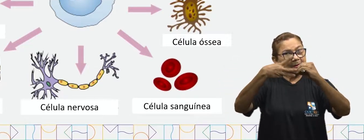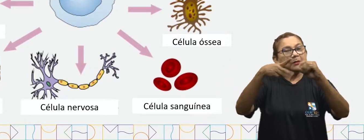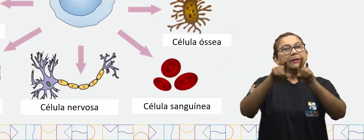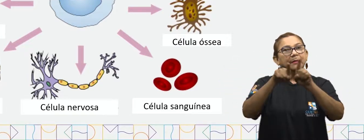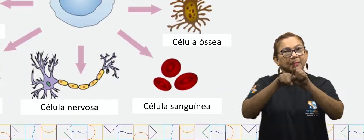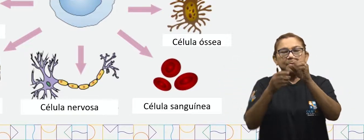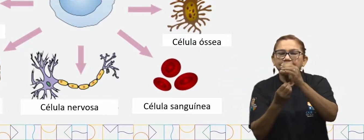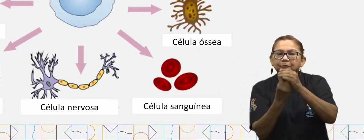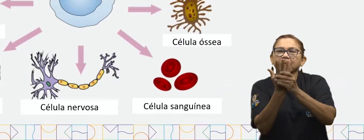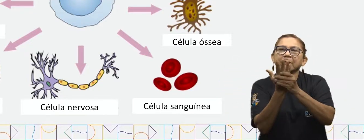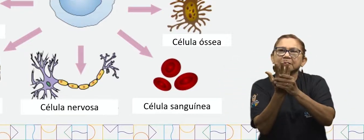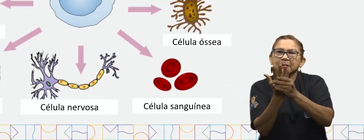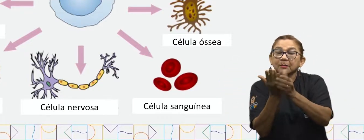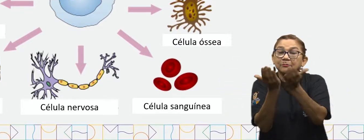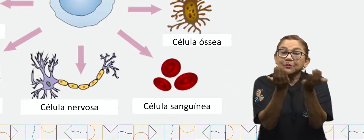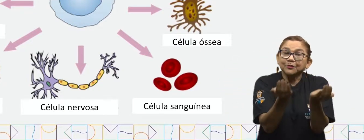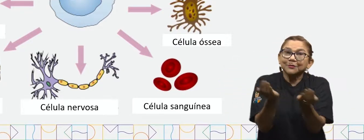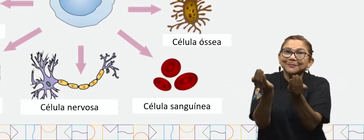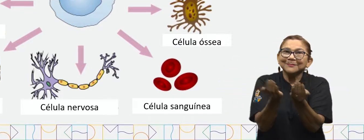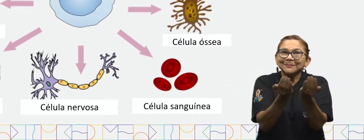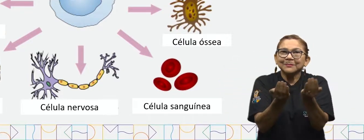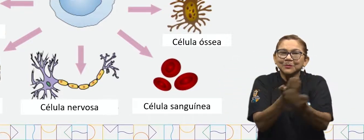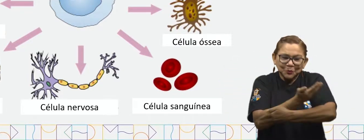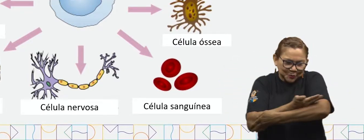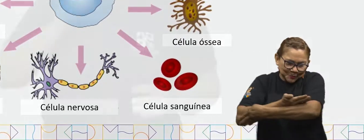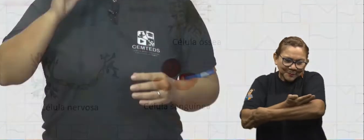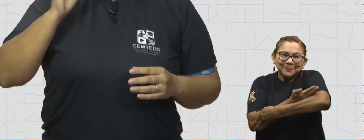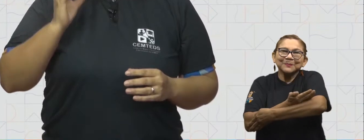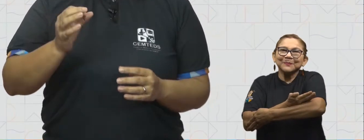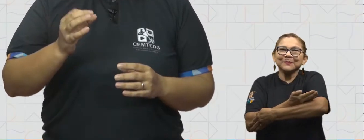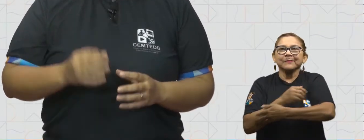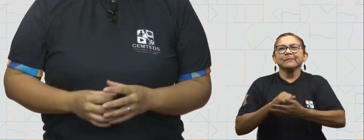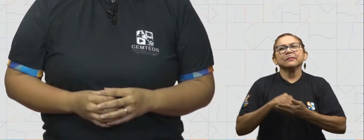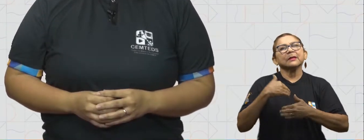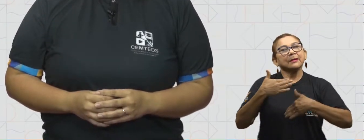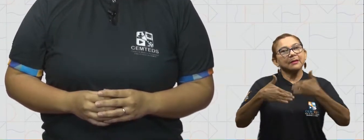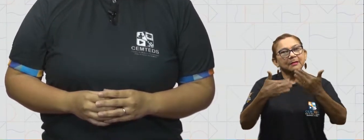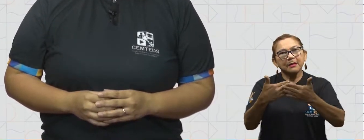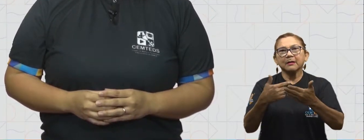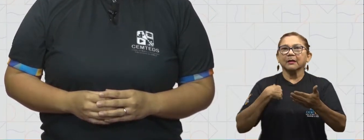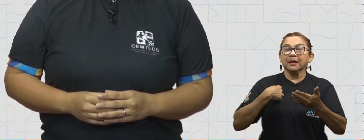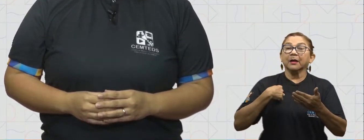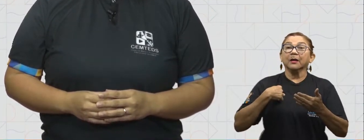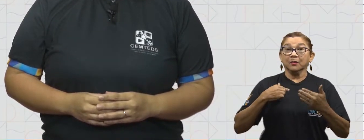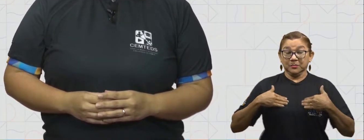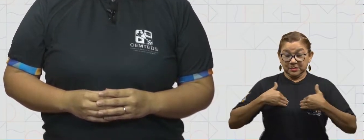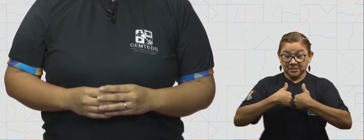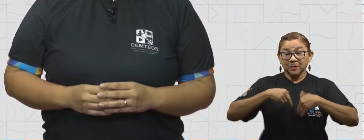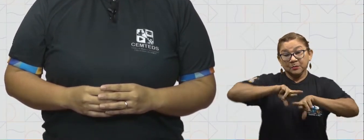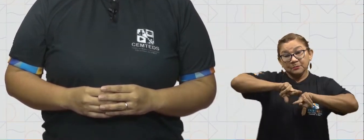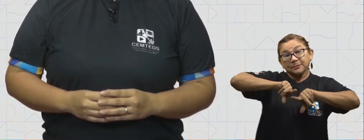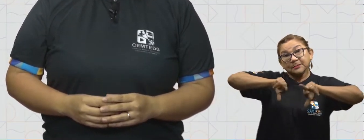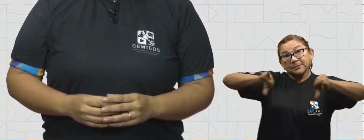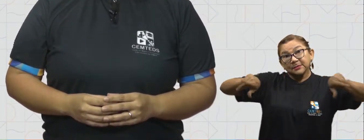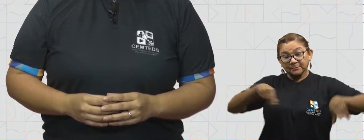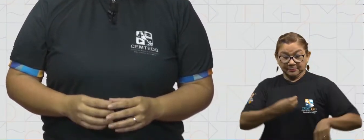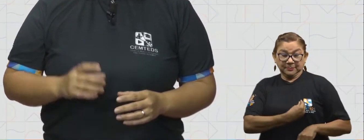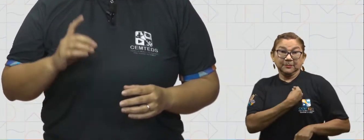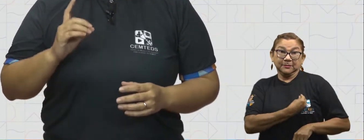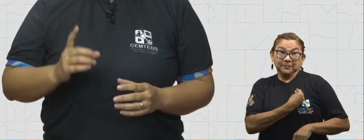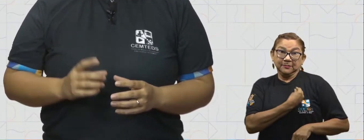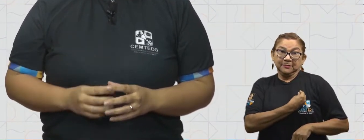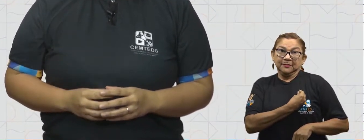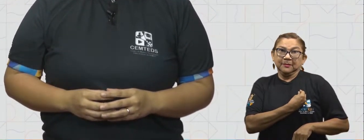dos gametas e, consequentemente, pela geração de bebês. Os seres vivos também podem ter variações entre suas